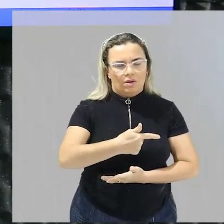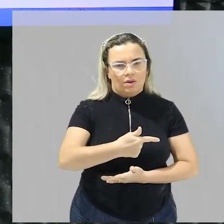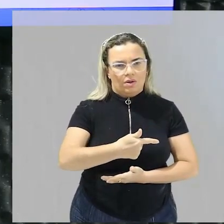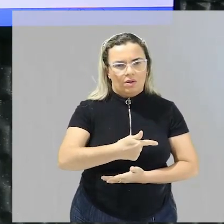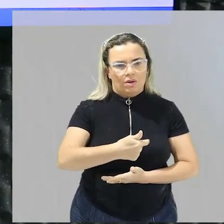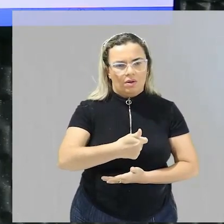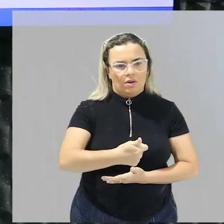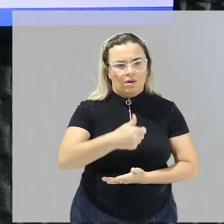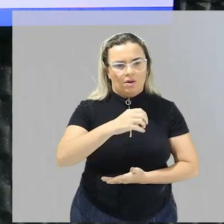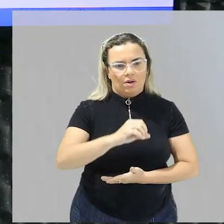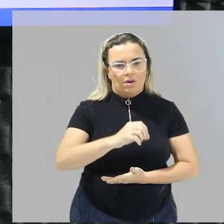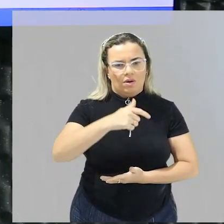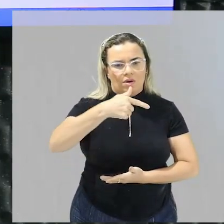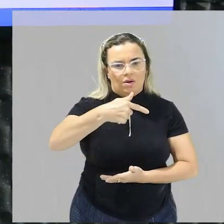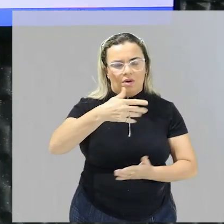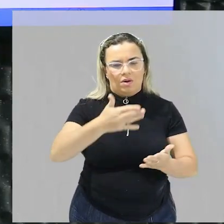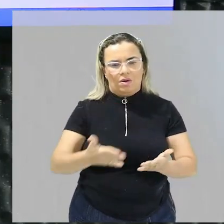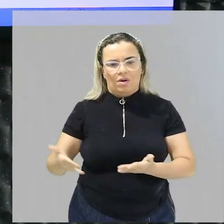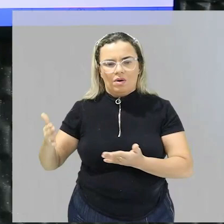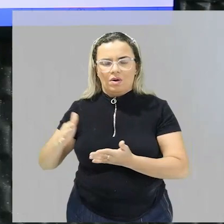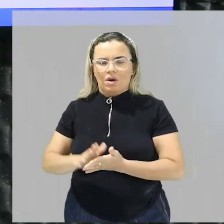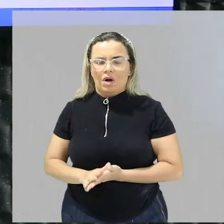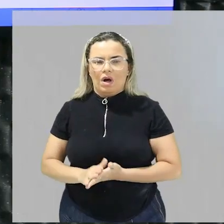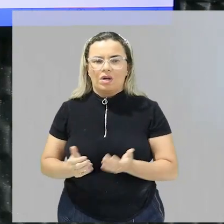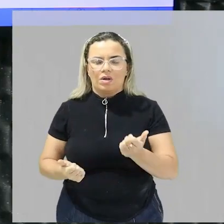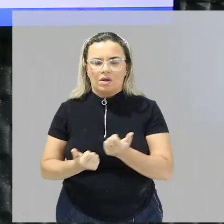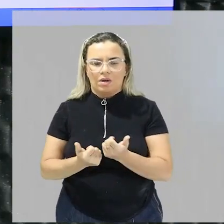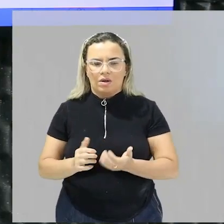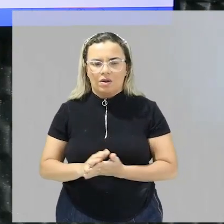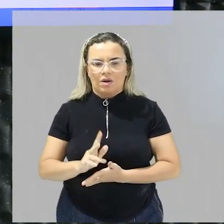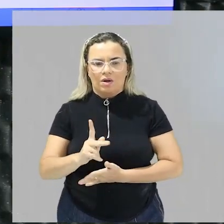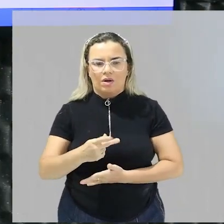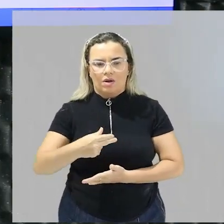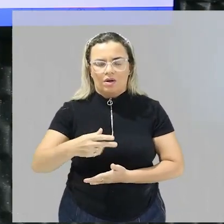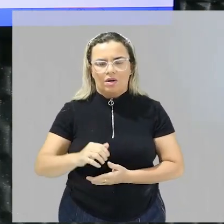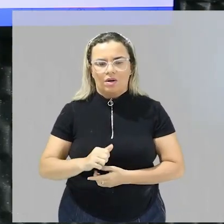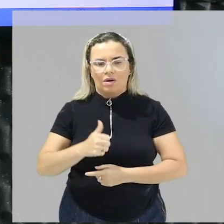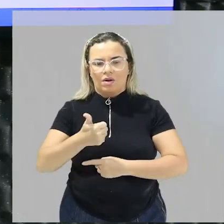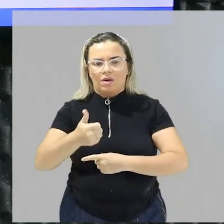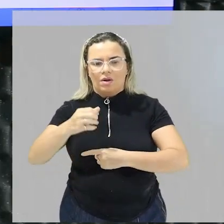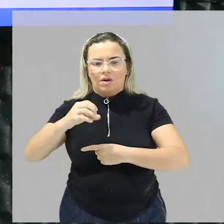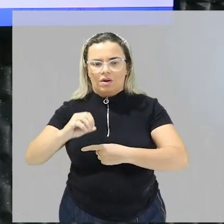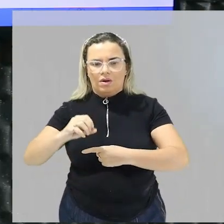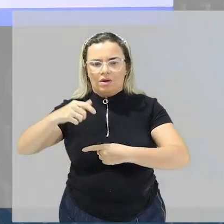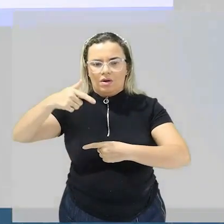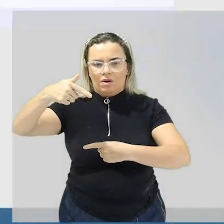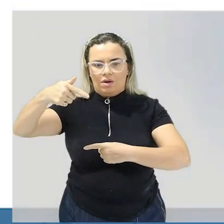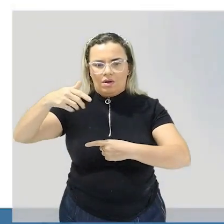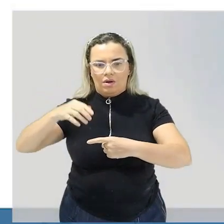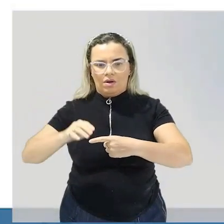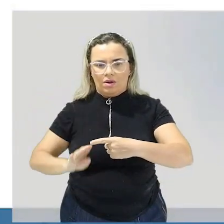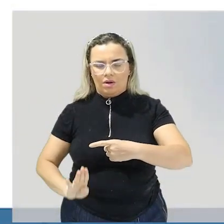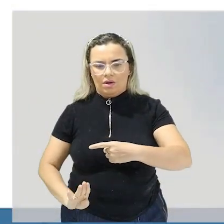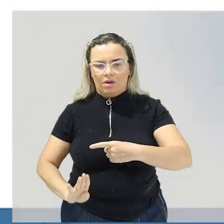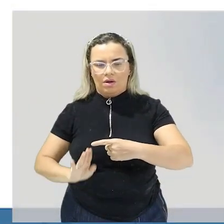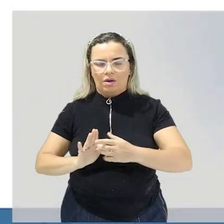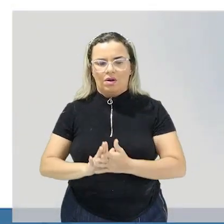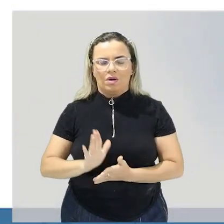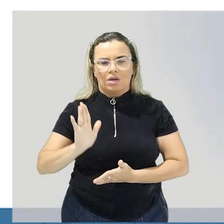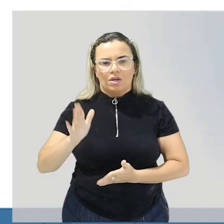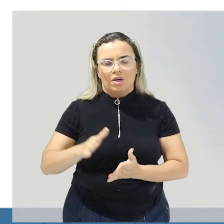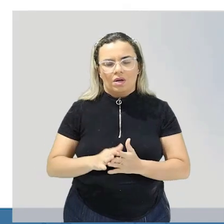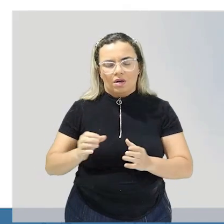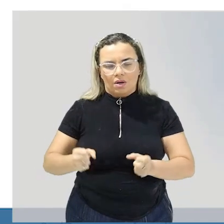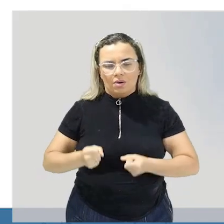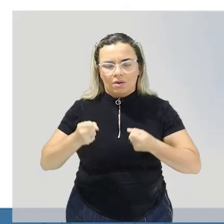ainda há pouco. Agora vai ser H igual a 10 elevado à sétima potência dividido por B. E a gente